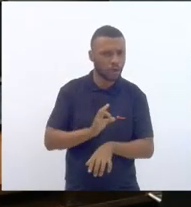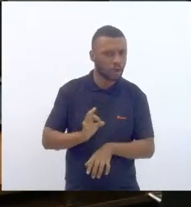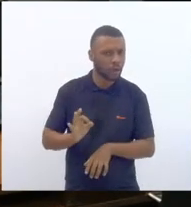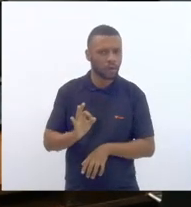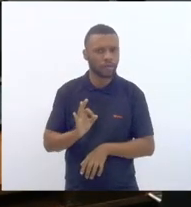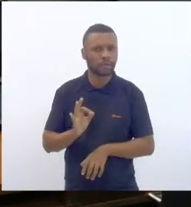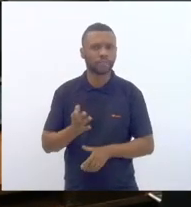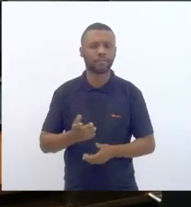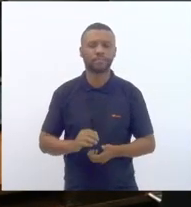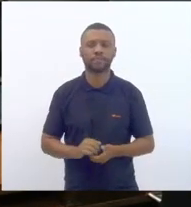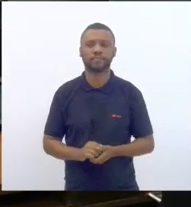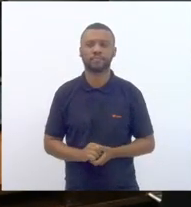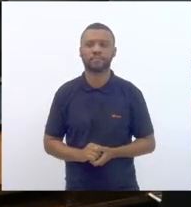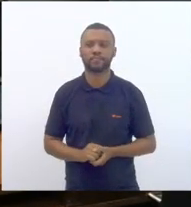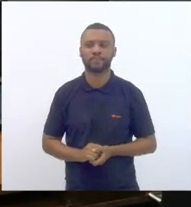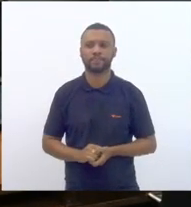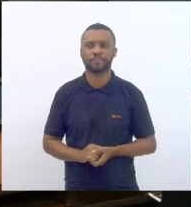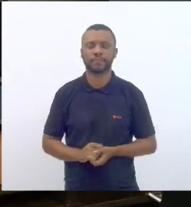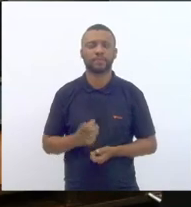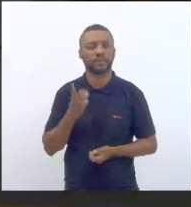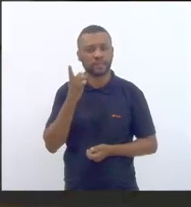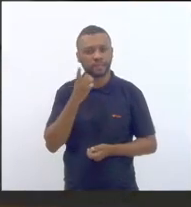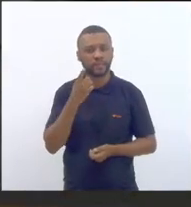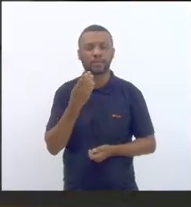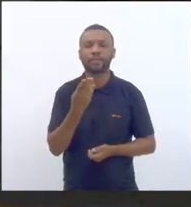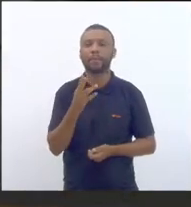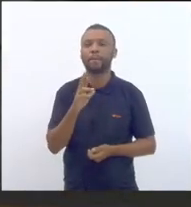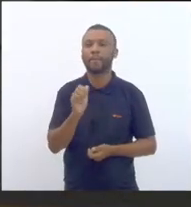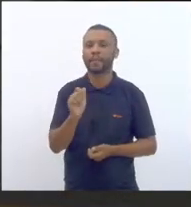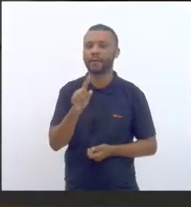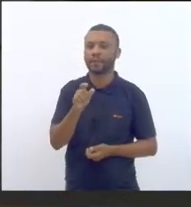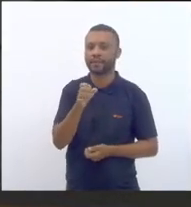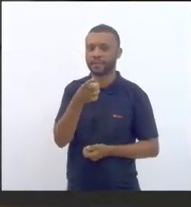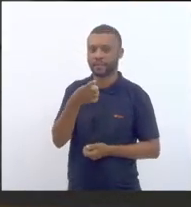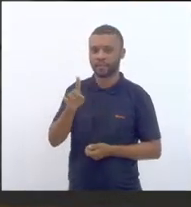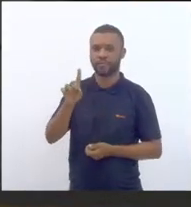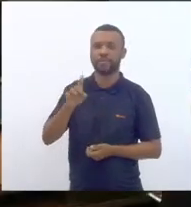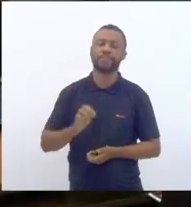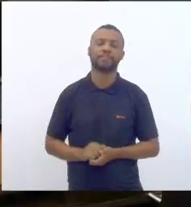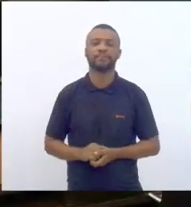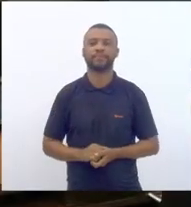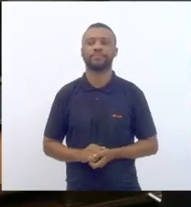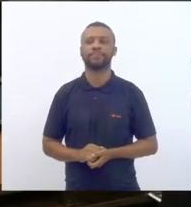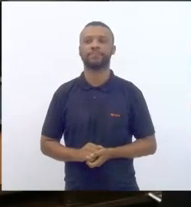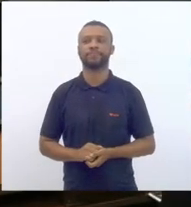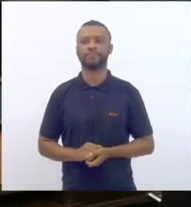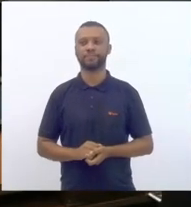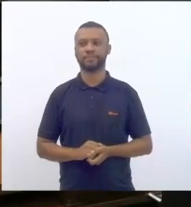Deputado Brazão.